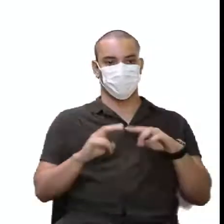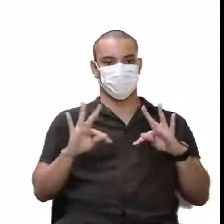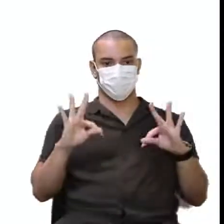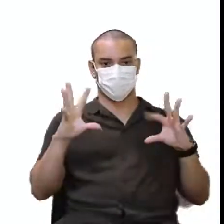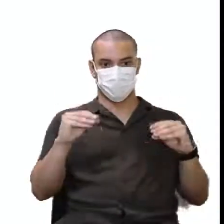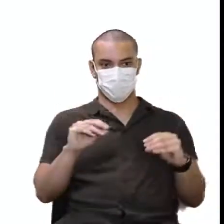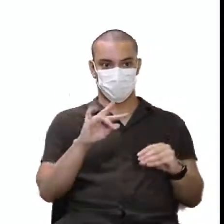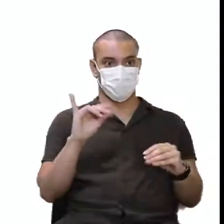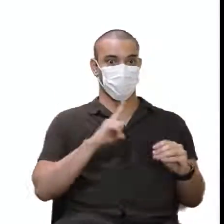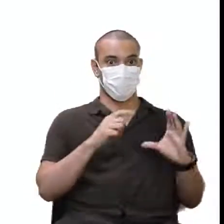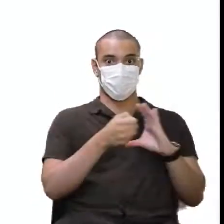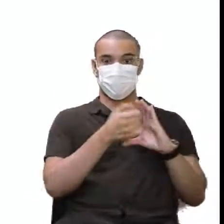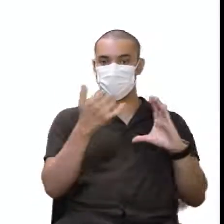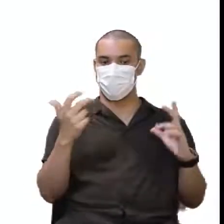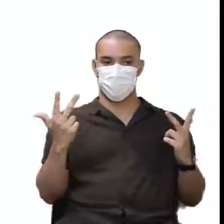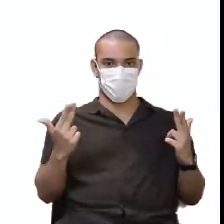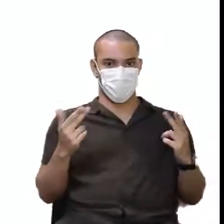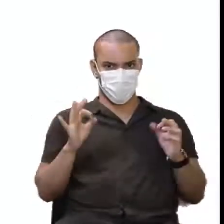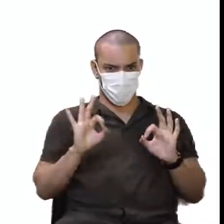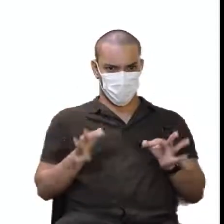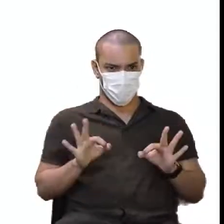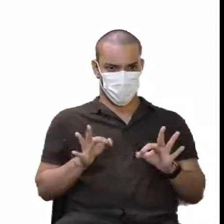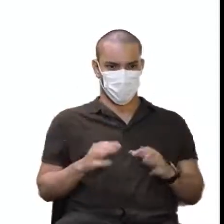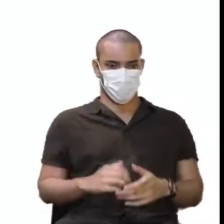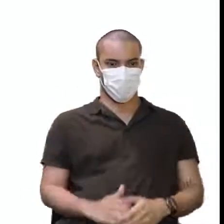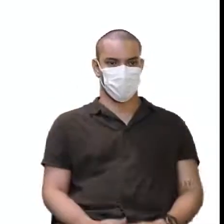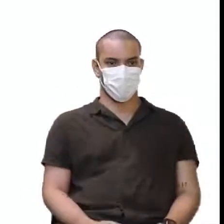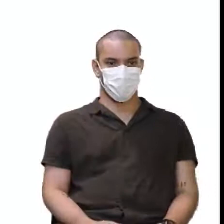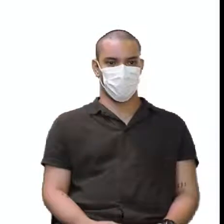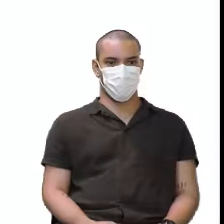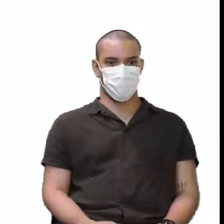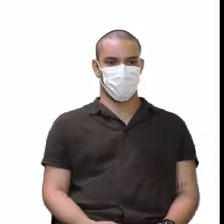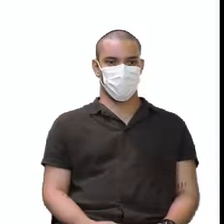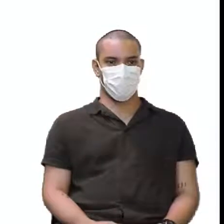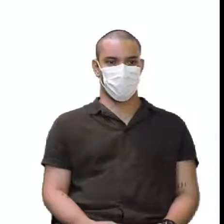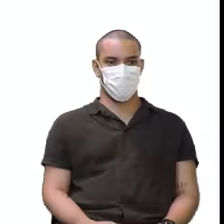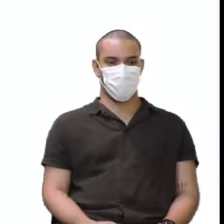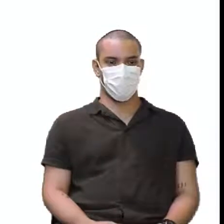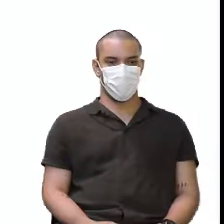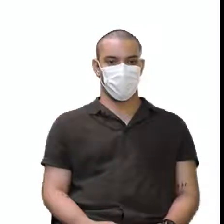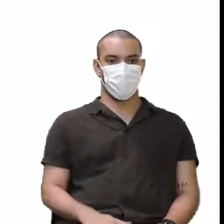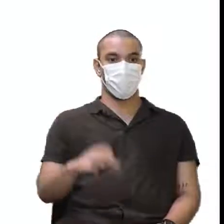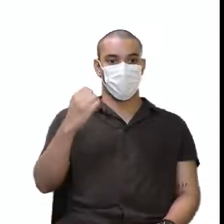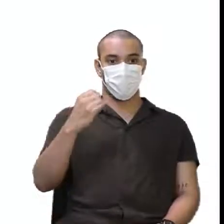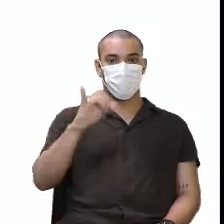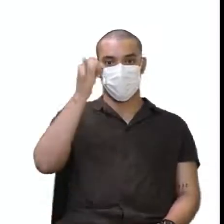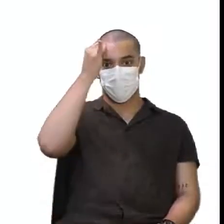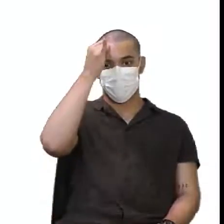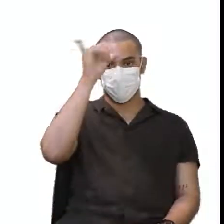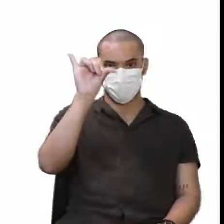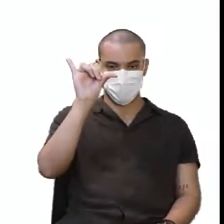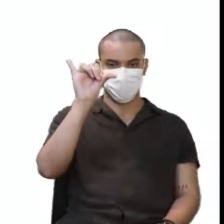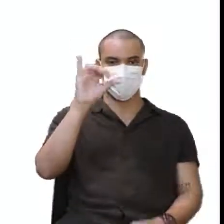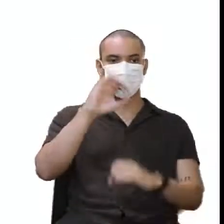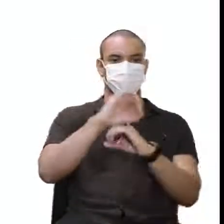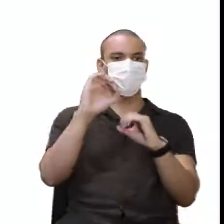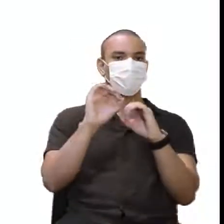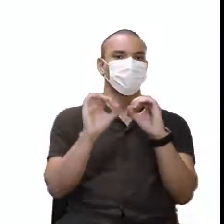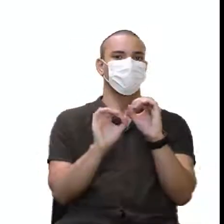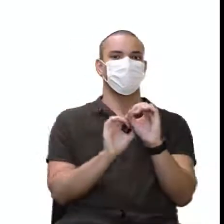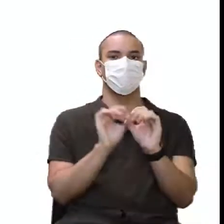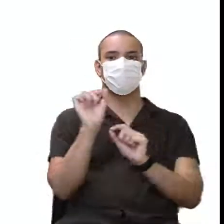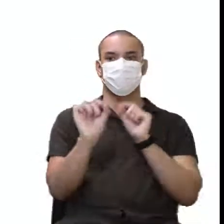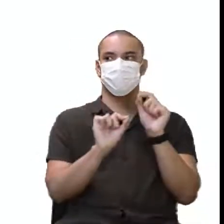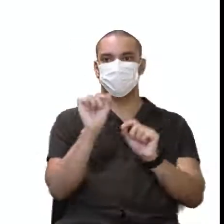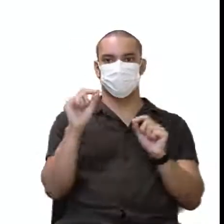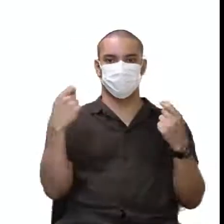ter essa mesma característica. Tranquilo? Agora, quando eu evito a autofecundação, o que ele